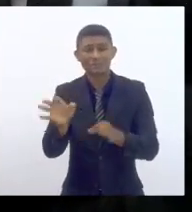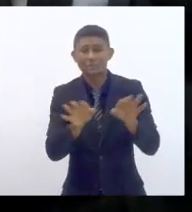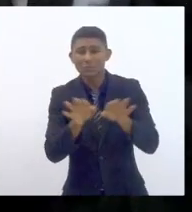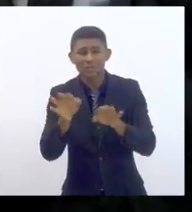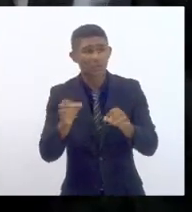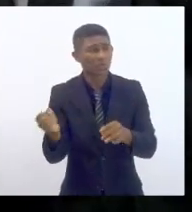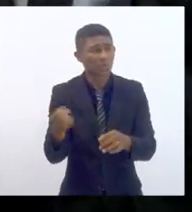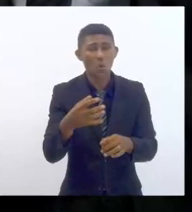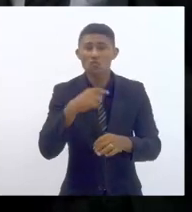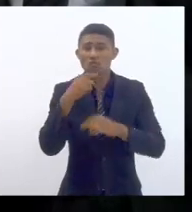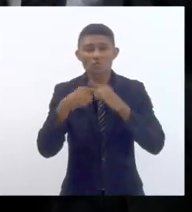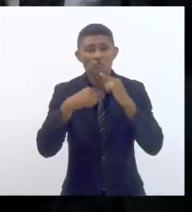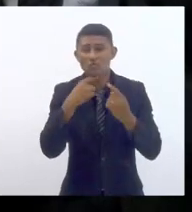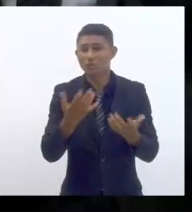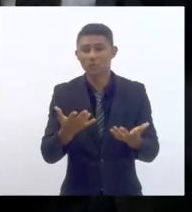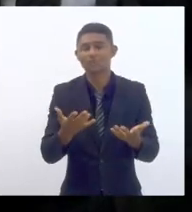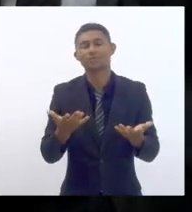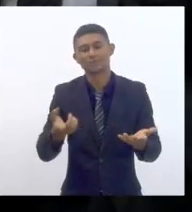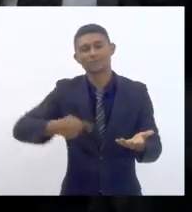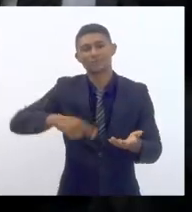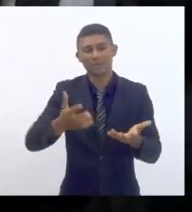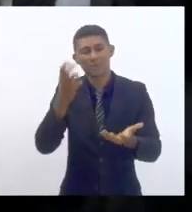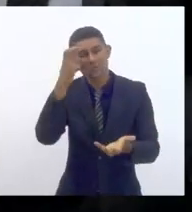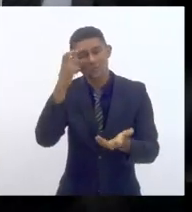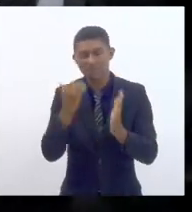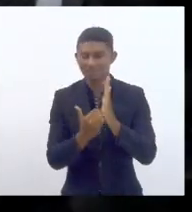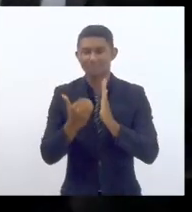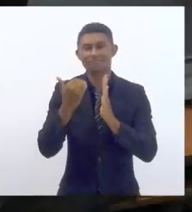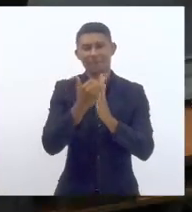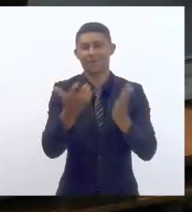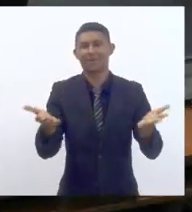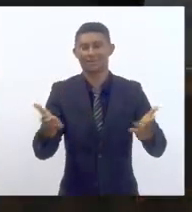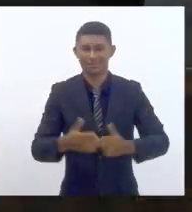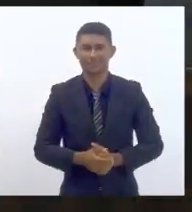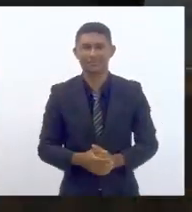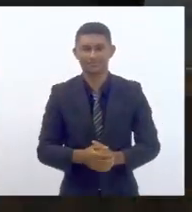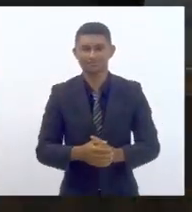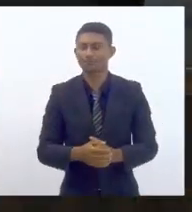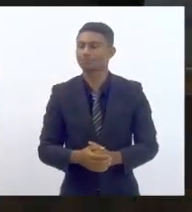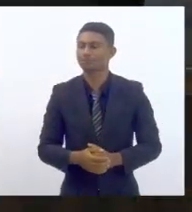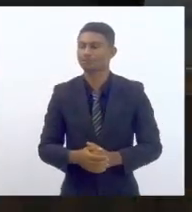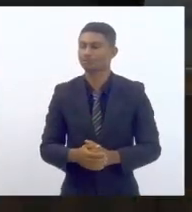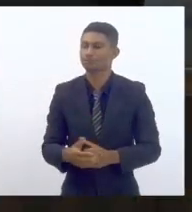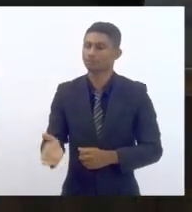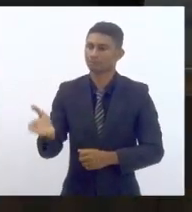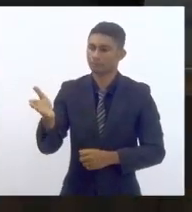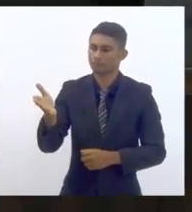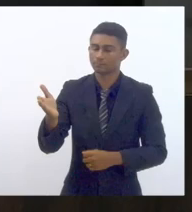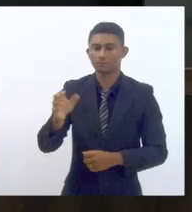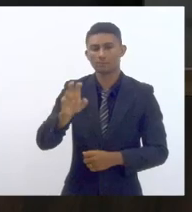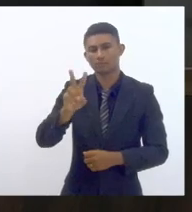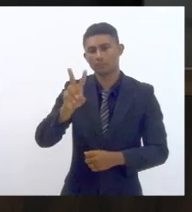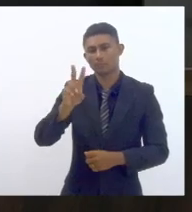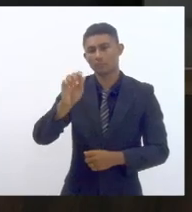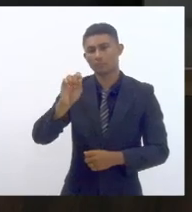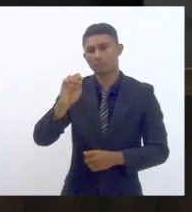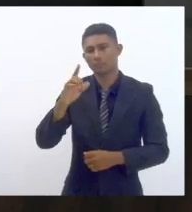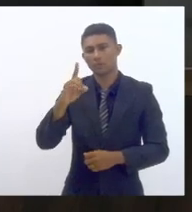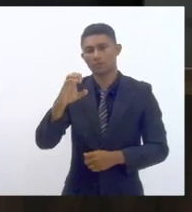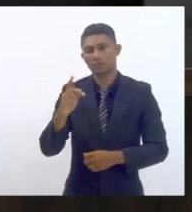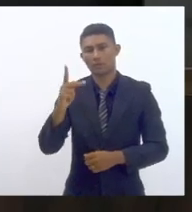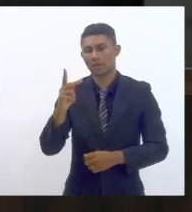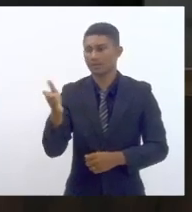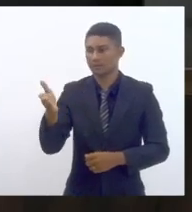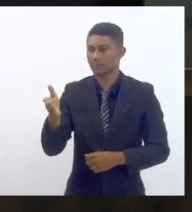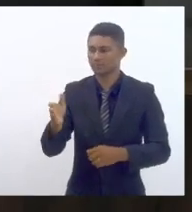quer mais cultura e menos burocracia. Deputado, para declarar, Valdeque? Vou declarar. Breve, por